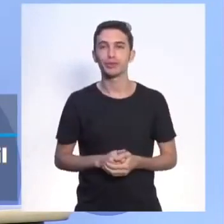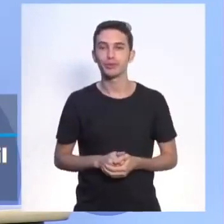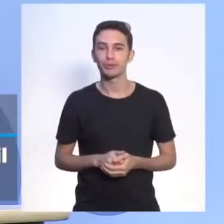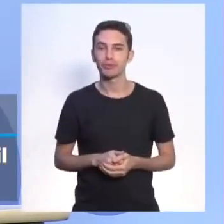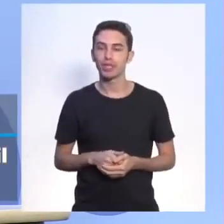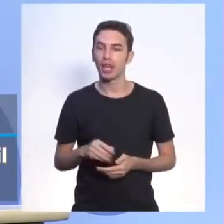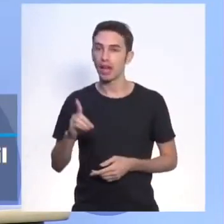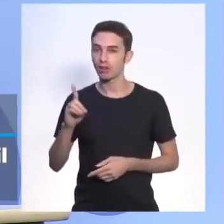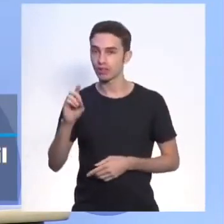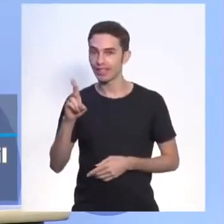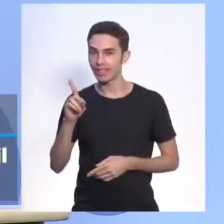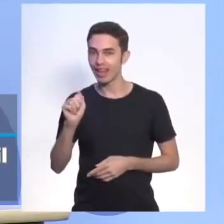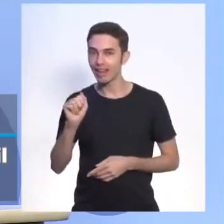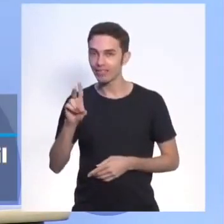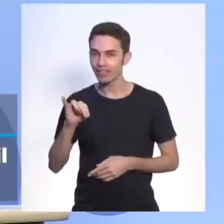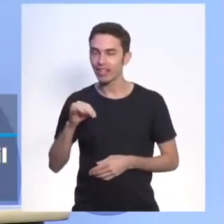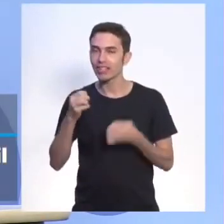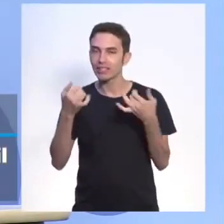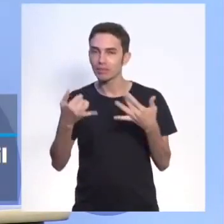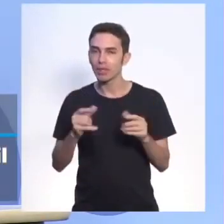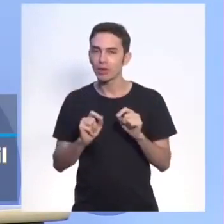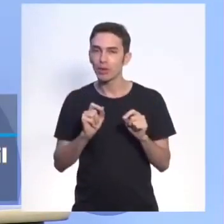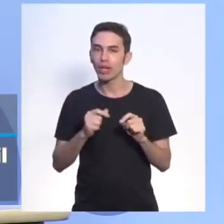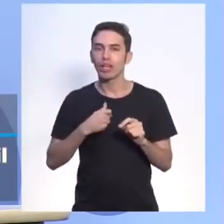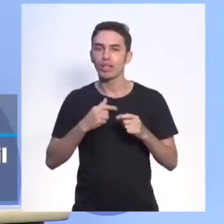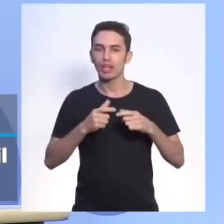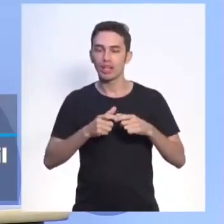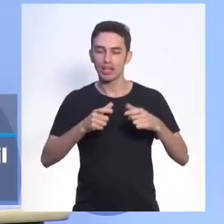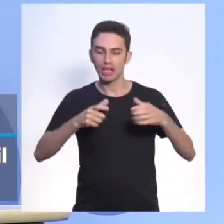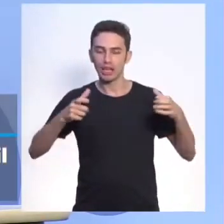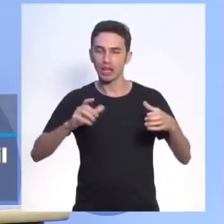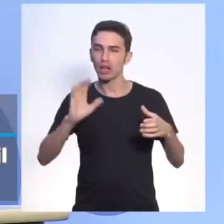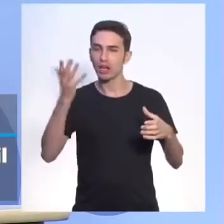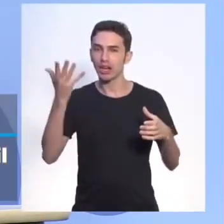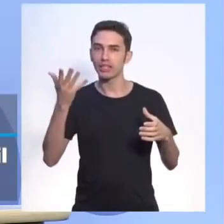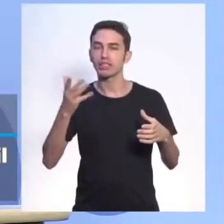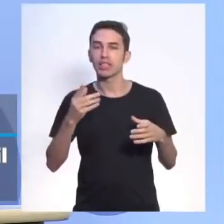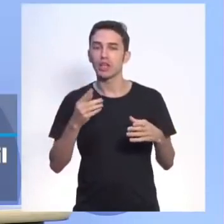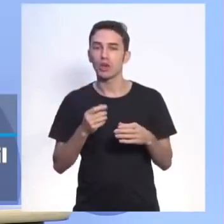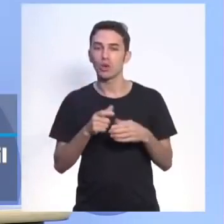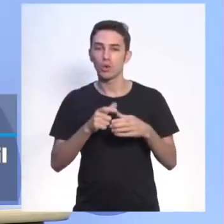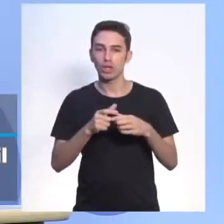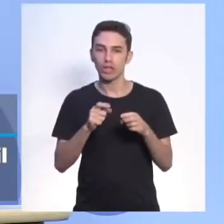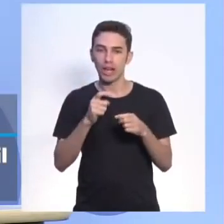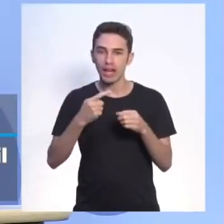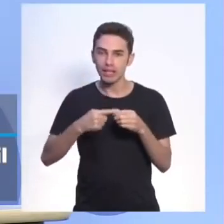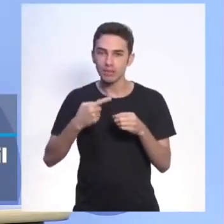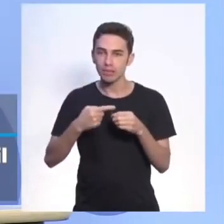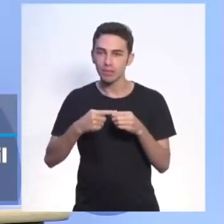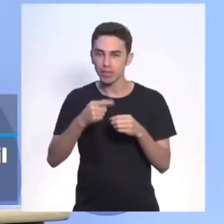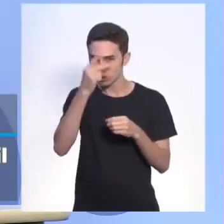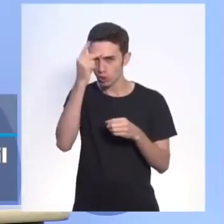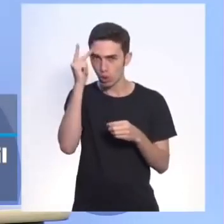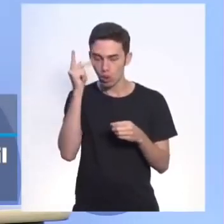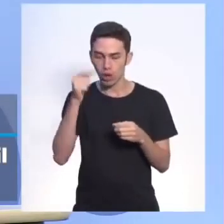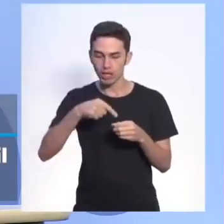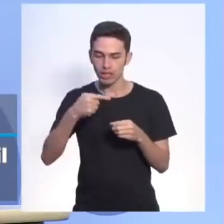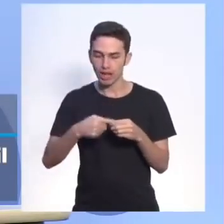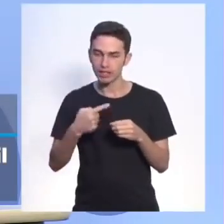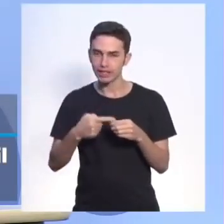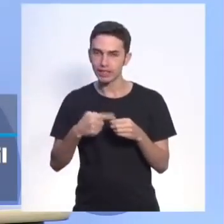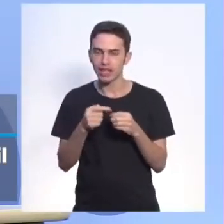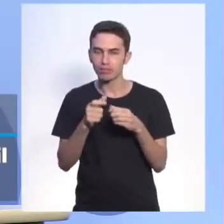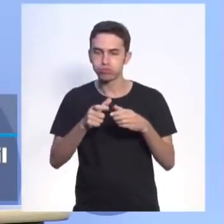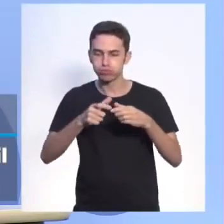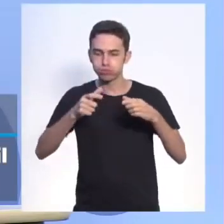Davi escreve que a urbanização cresce quando acontece o crescimento das populações, das cidades,